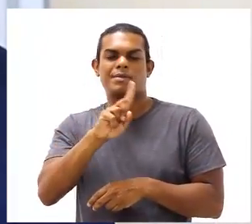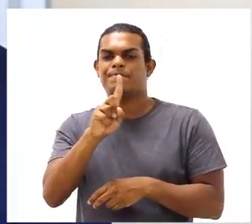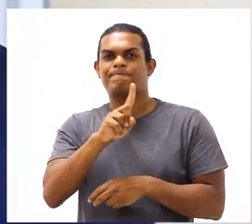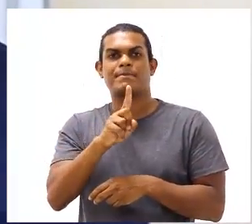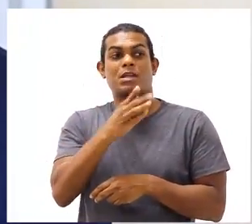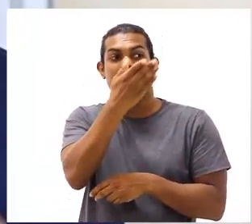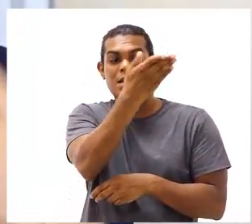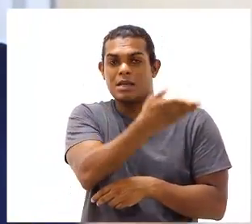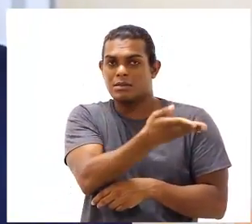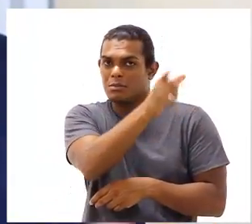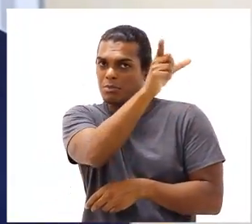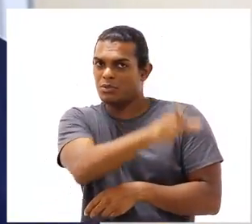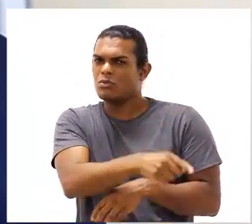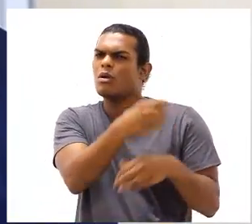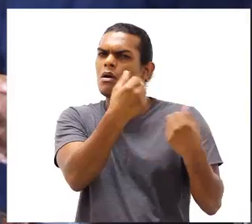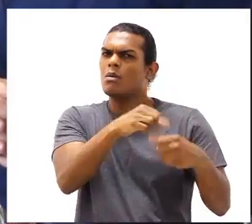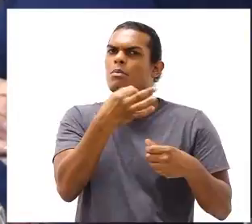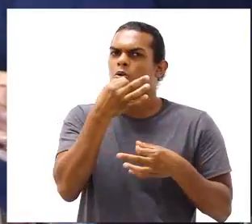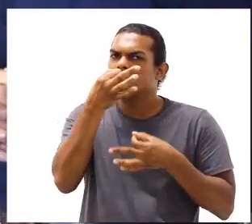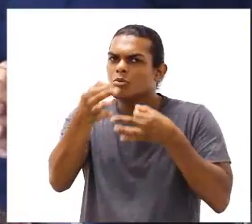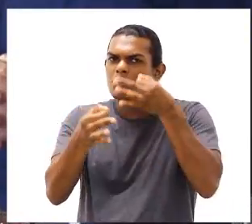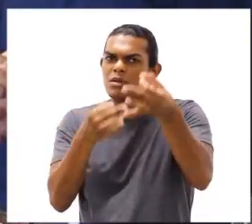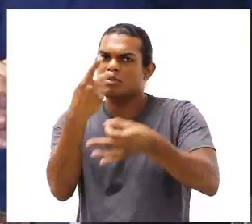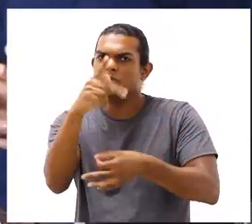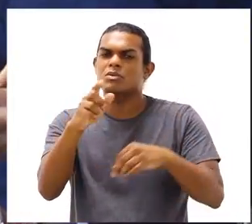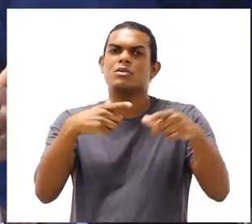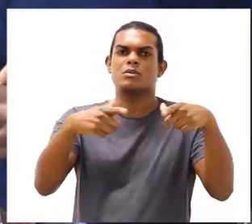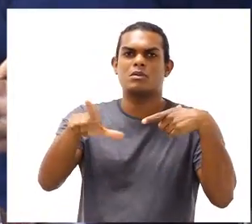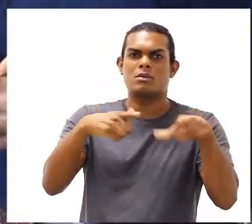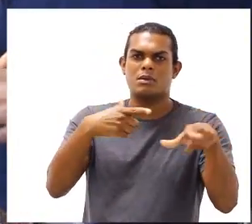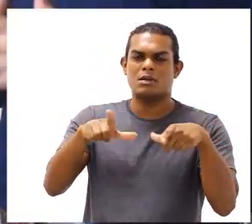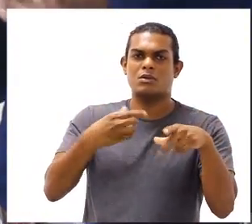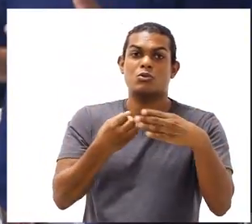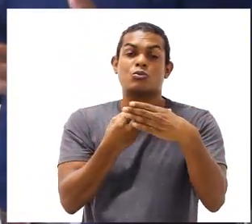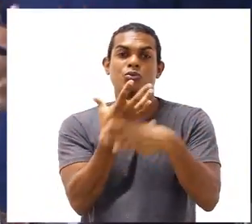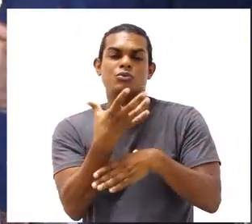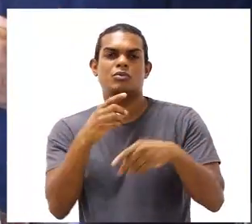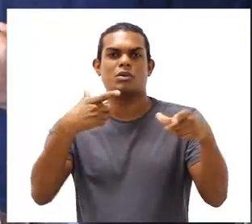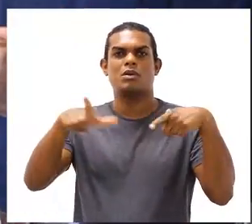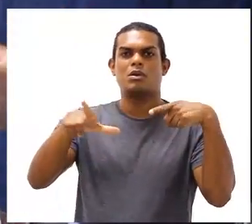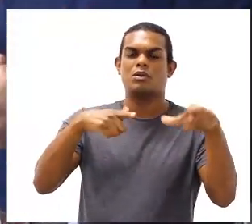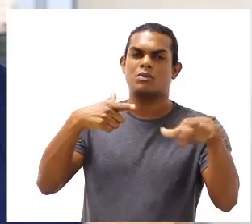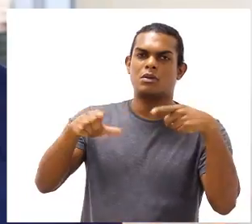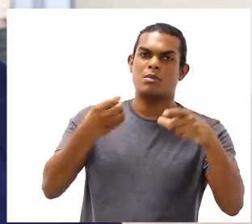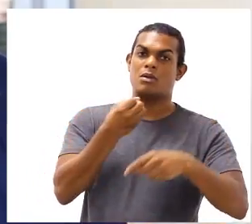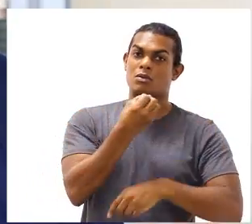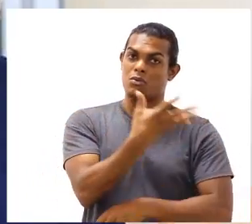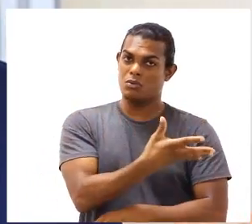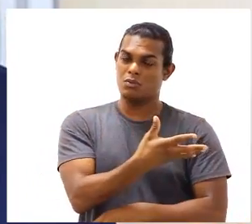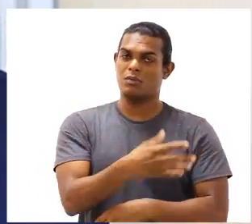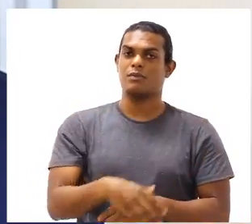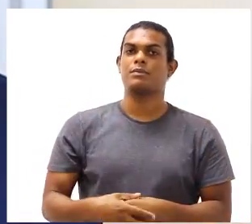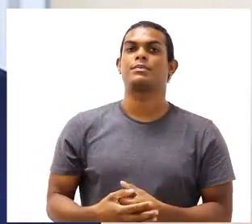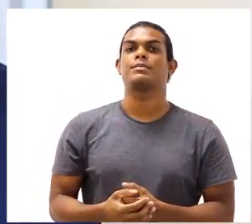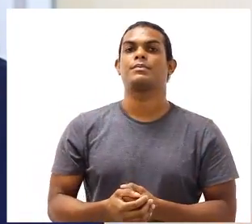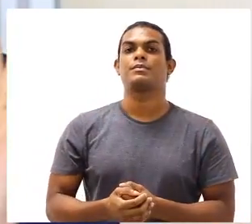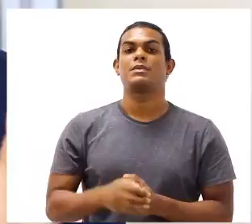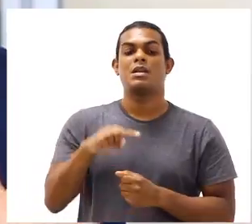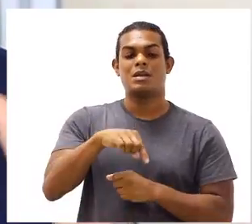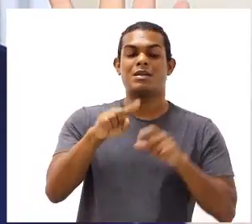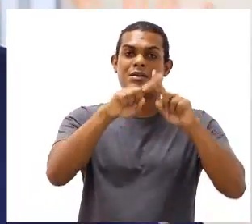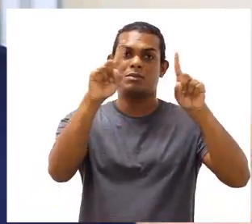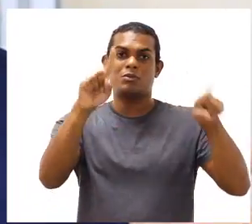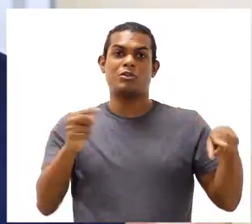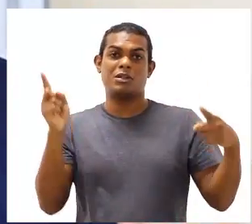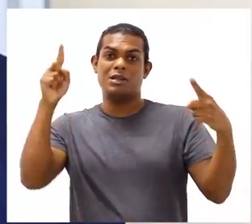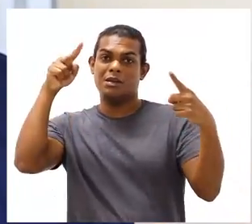sugestão, interagir, construir. Os dois construindo, criando algo novo. Esse é o modelo que eu mais sonho. Esse projeto da UFPE foi exatamente isso, a